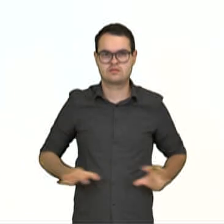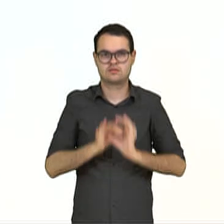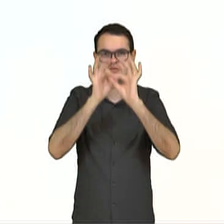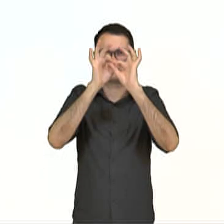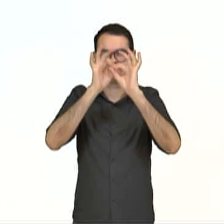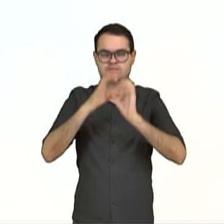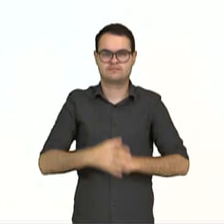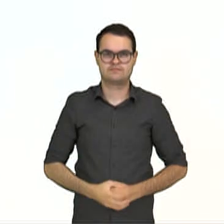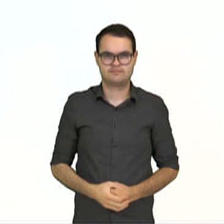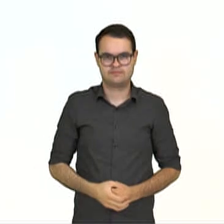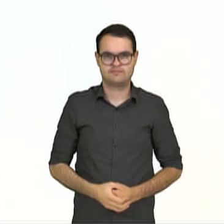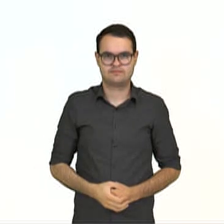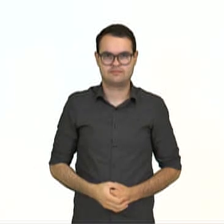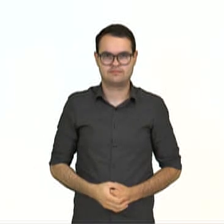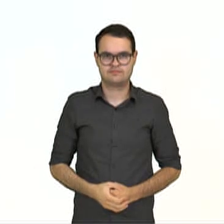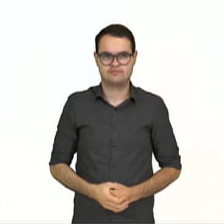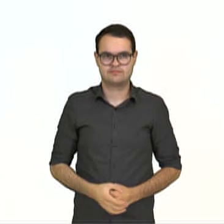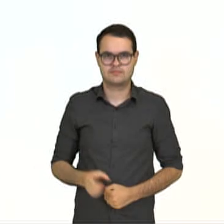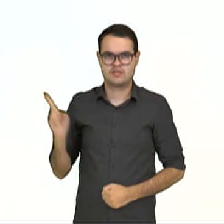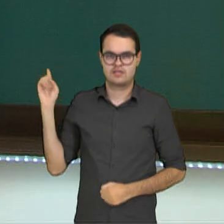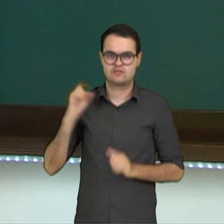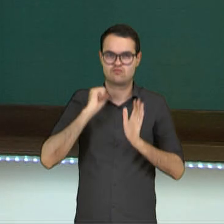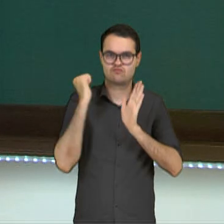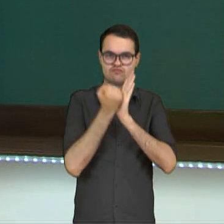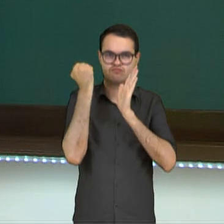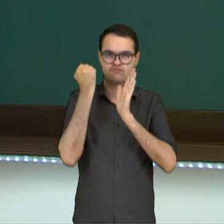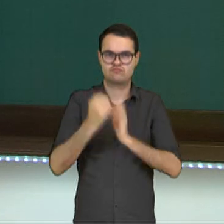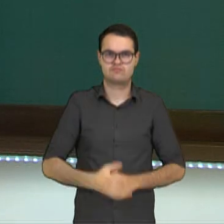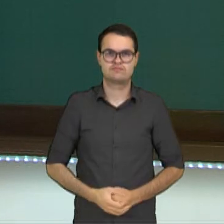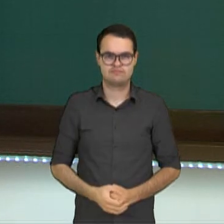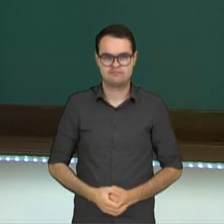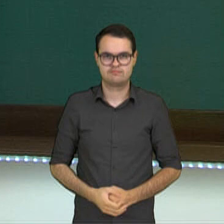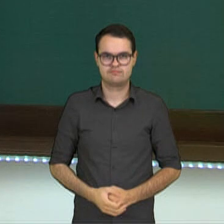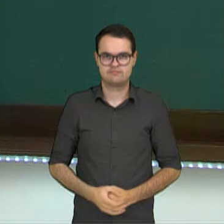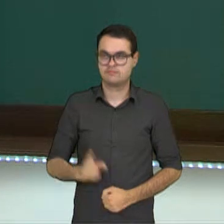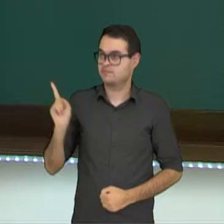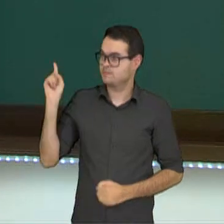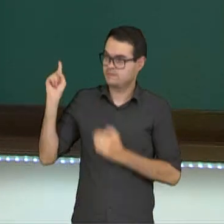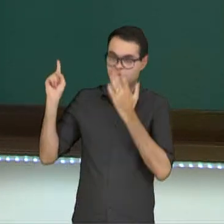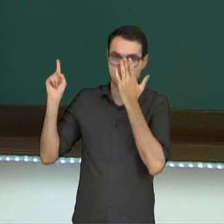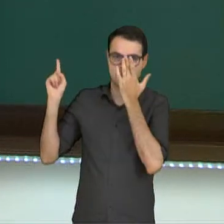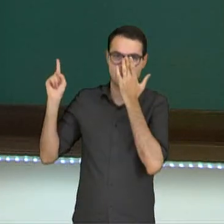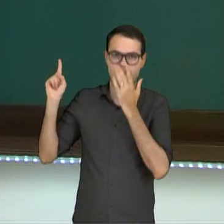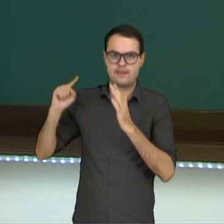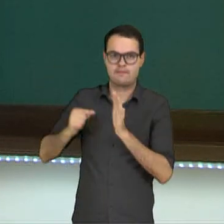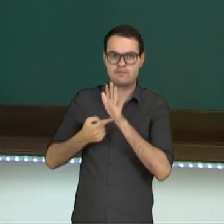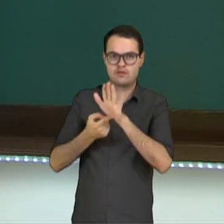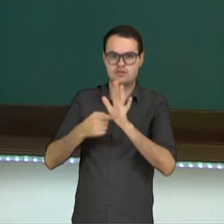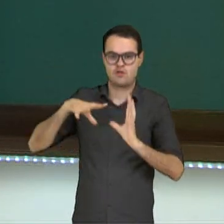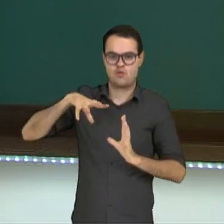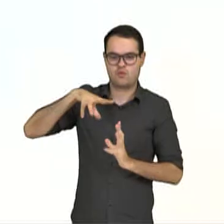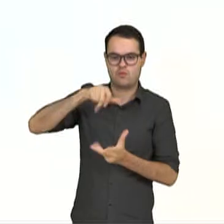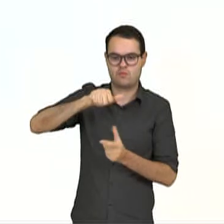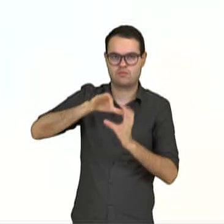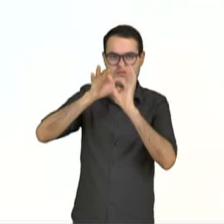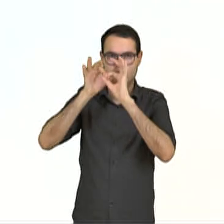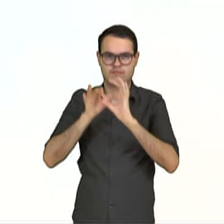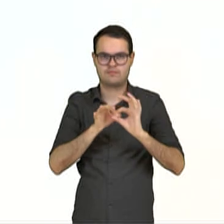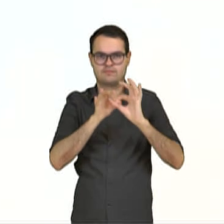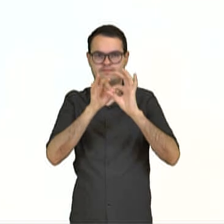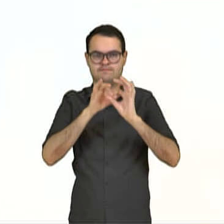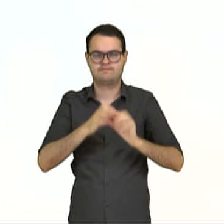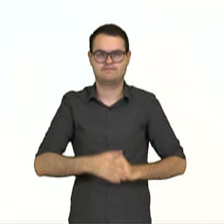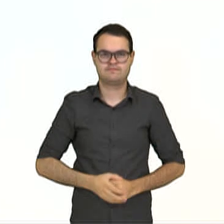Unidas. Tá bom? Esse é o símbolo da ONU. Está representando o mundo, tá bom?